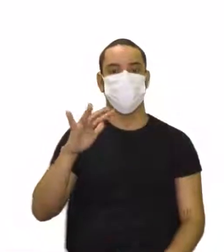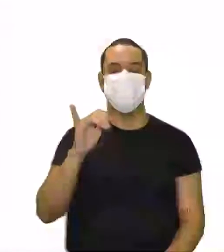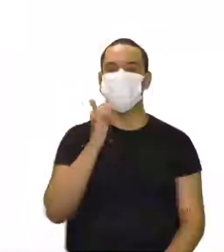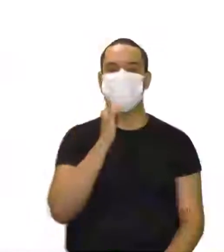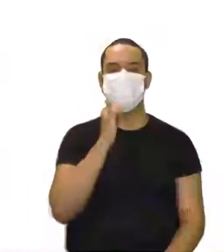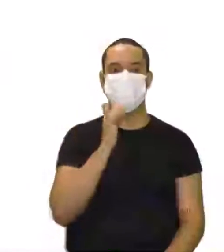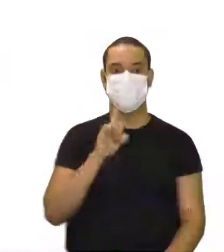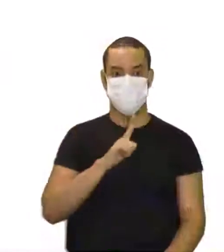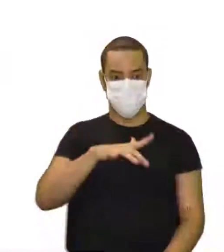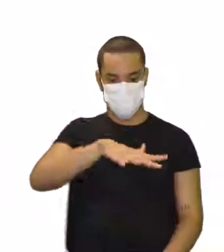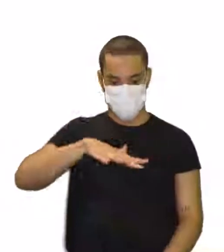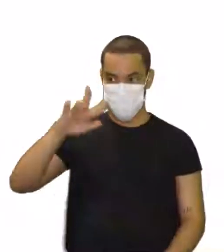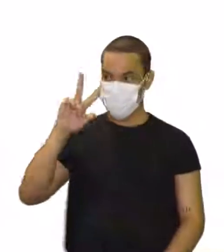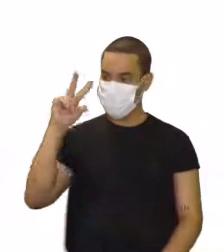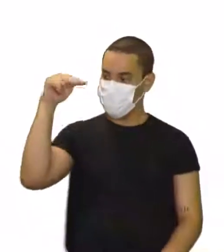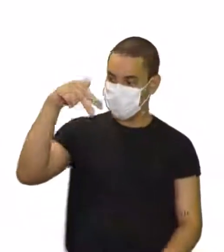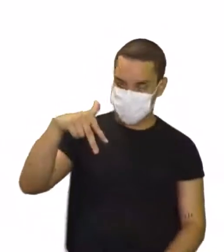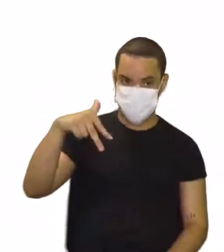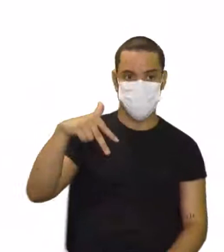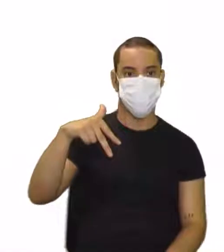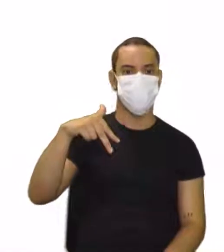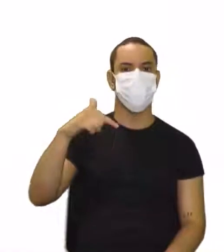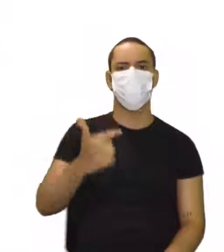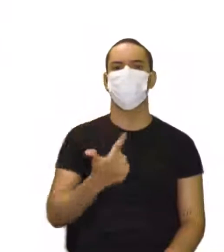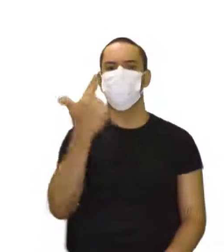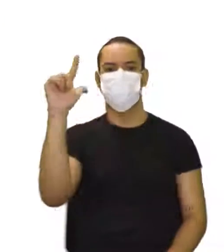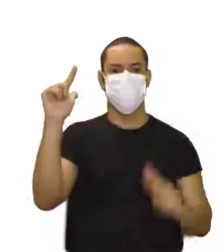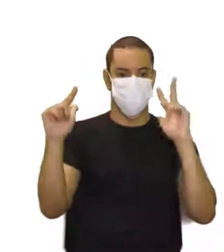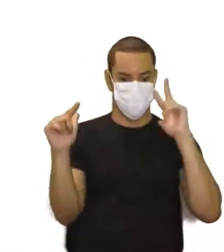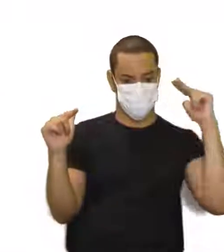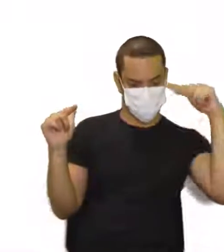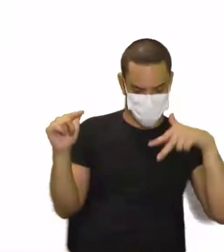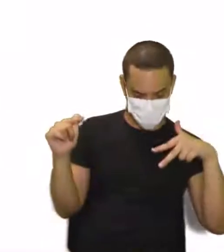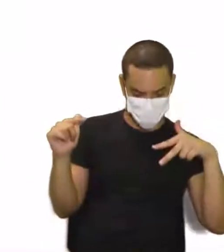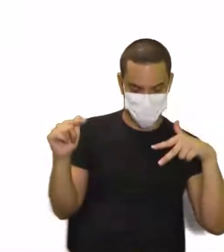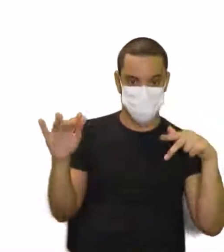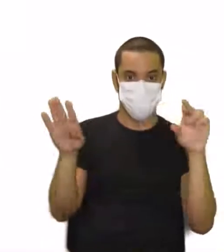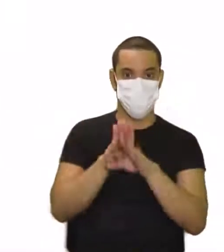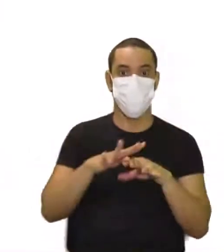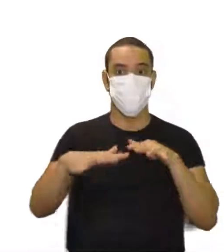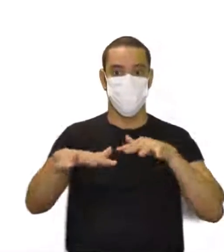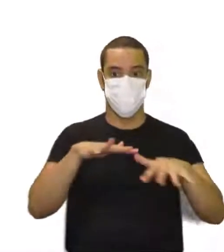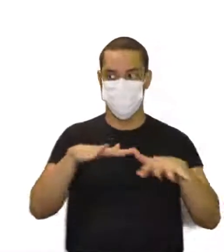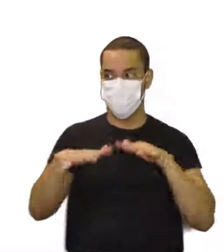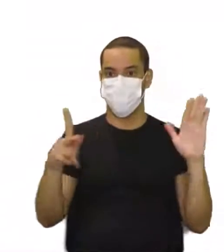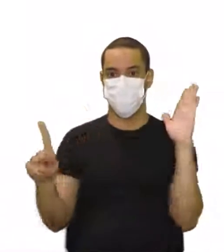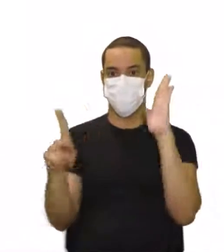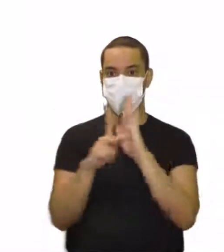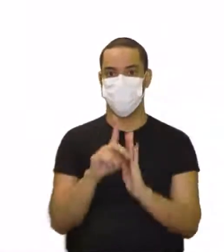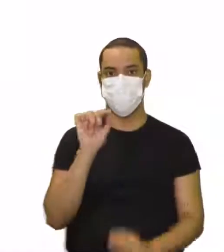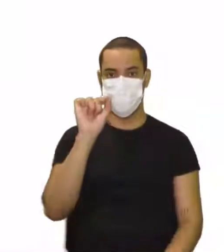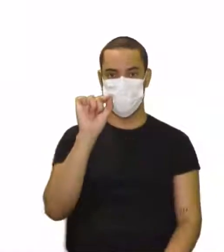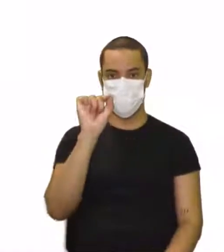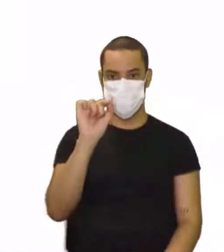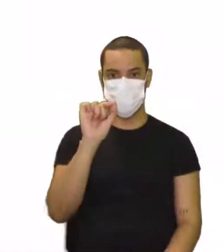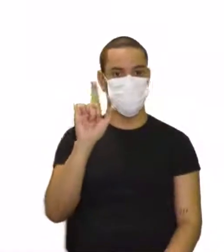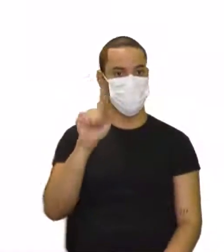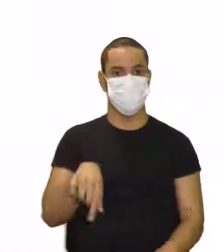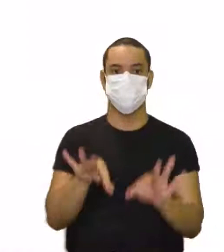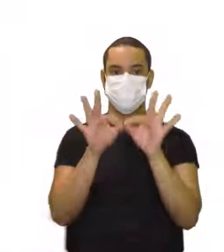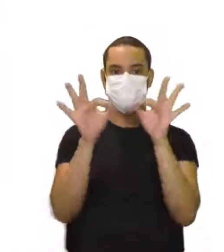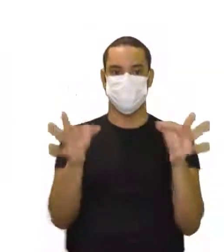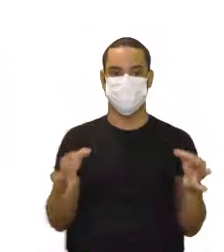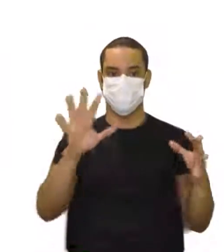certo referencial, esse movimento visto de outro referencial que se move em relação a ele é